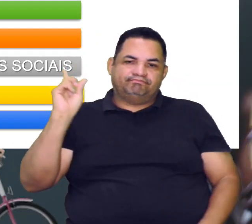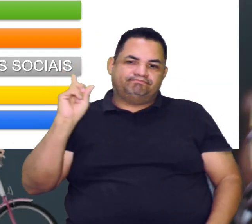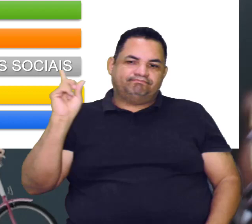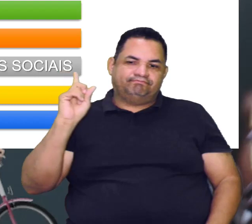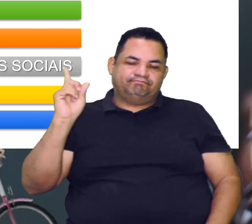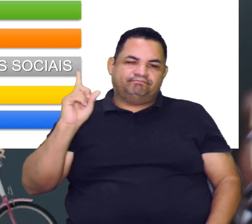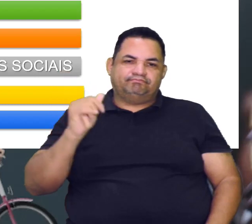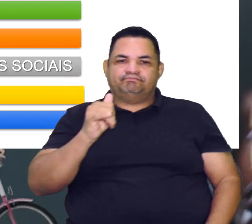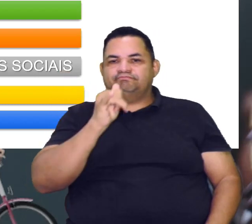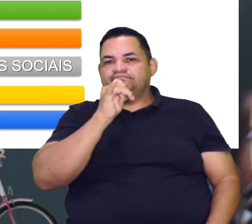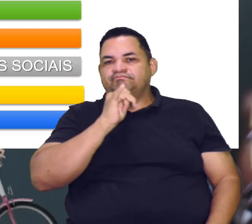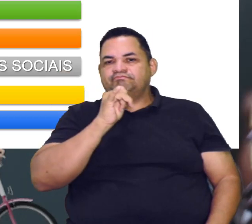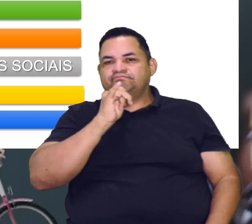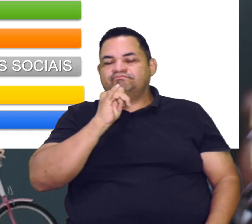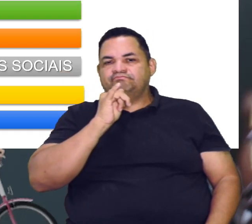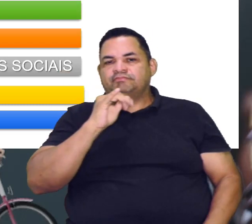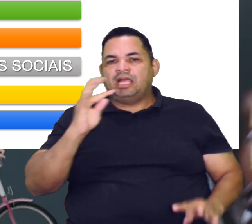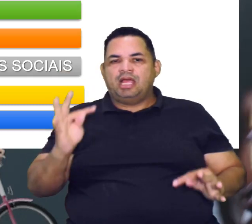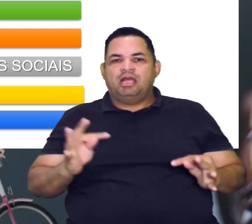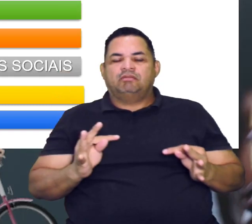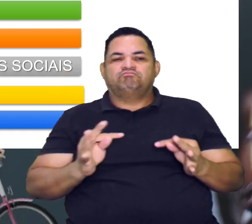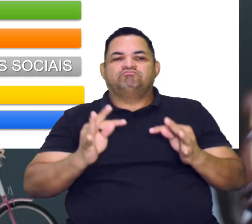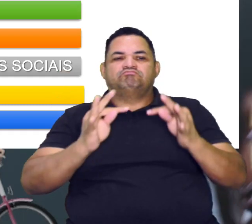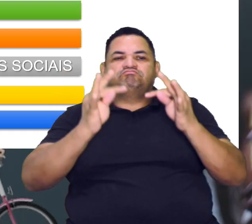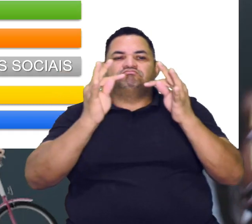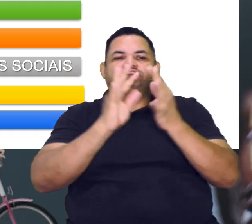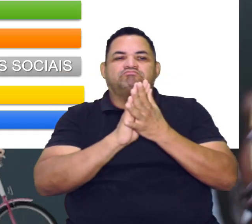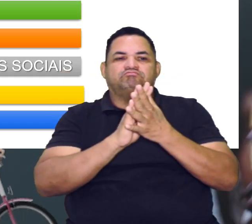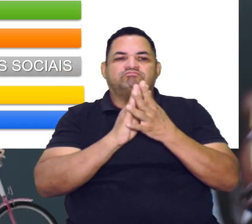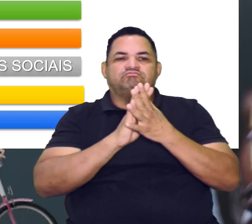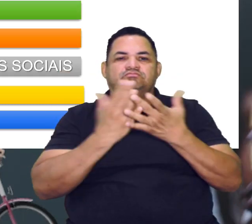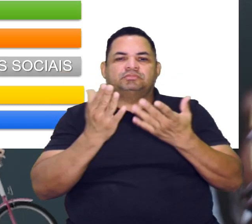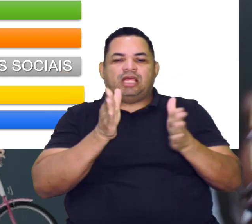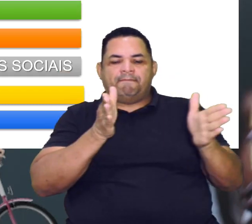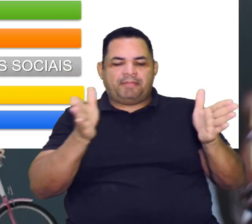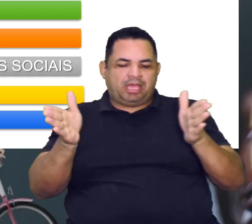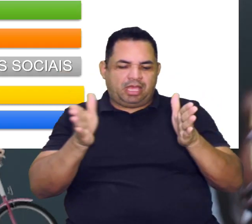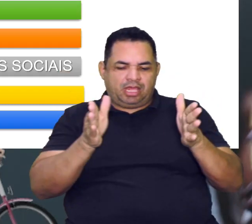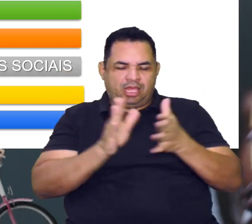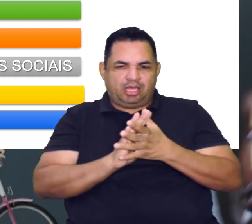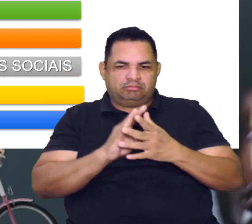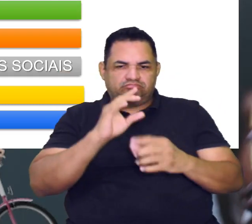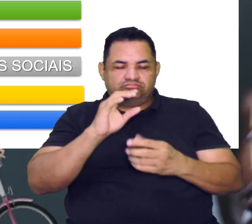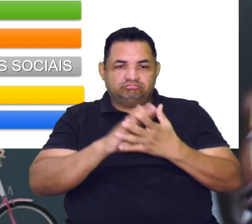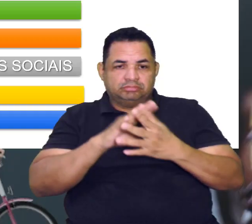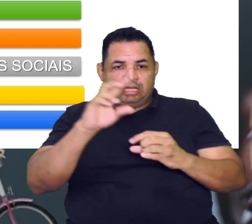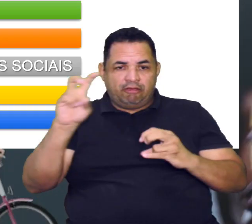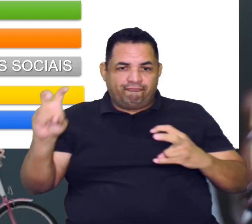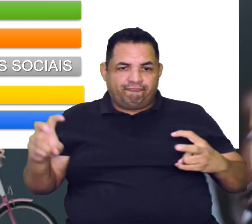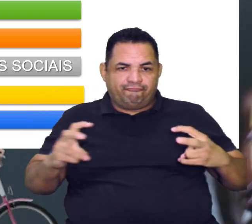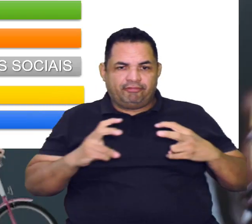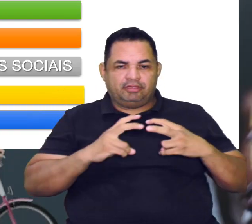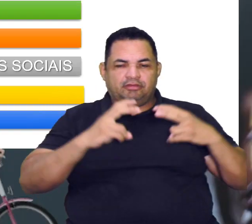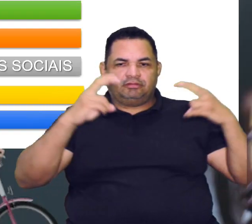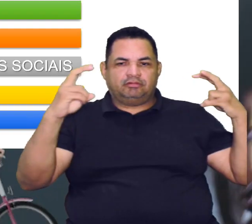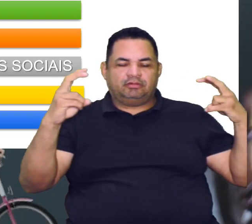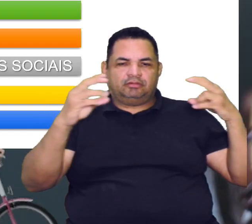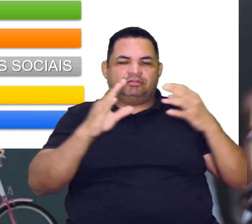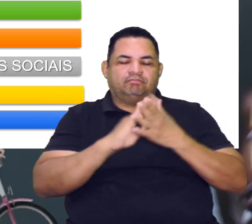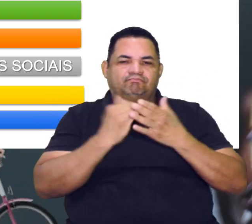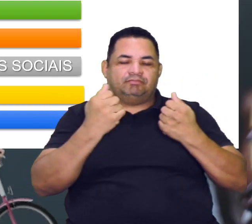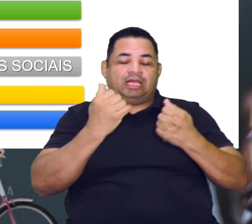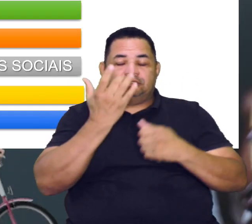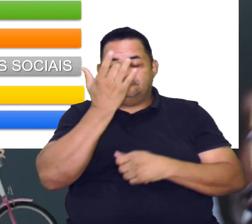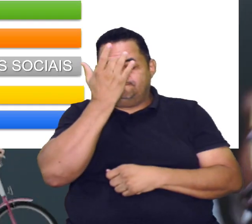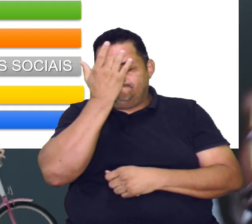por exemplo, a tecnologia, né, essa questão da era digital, ela pode sim, olha só, facilitar o